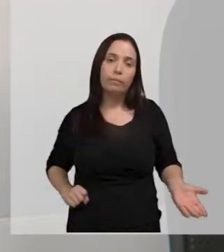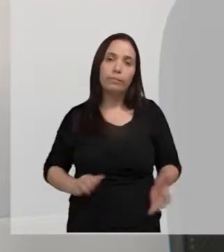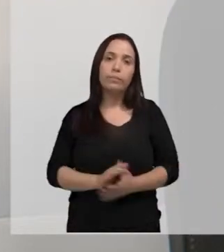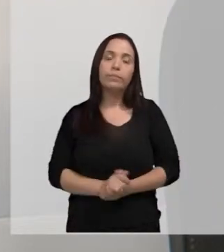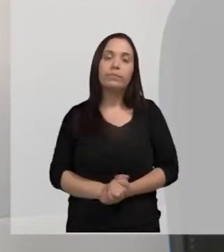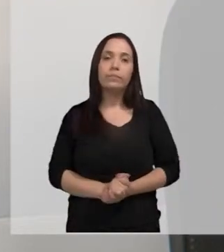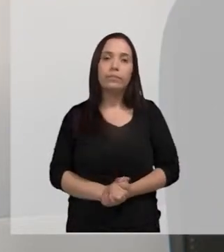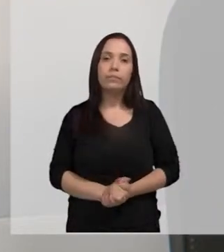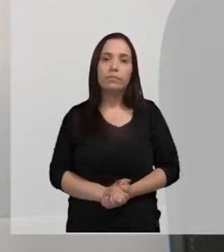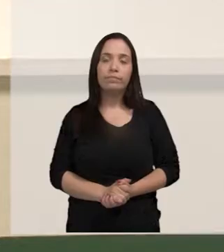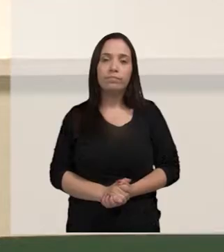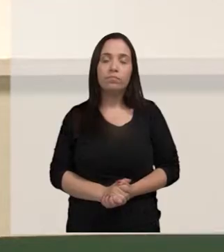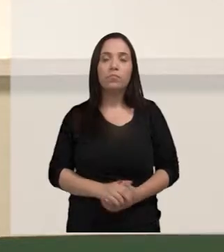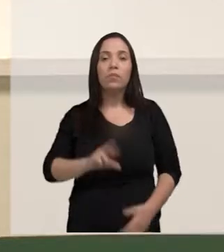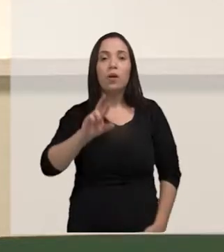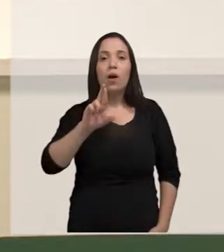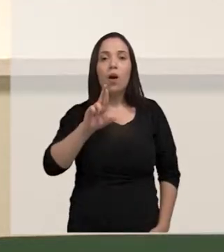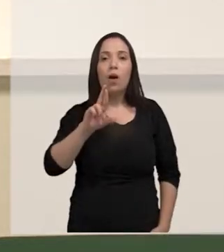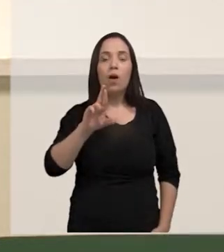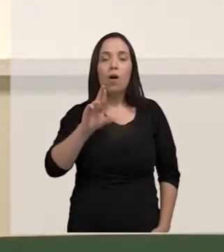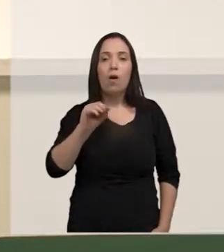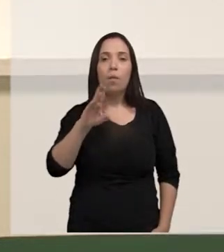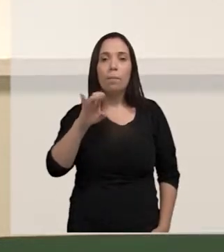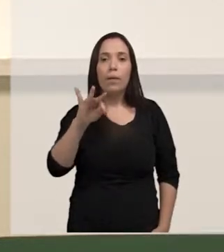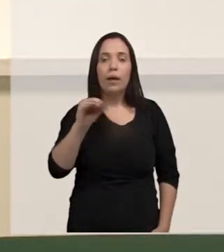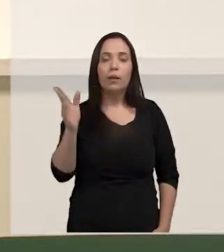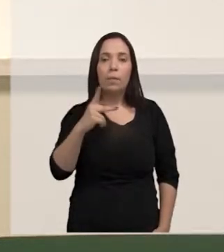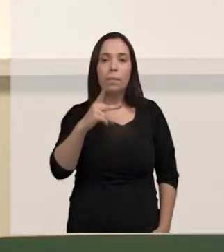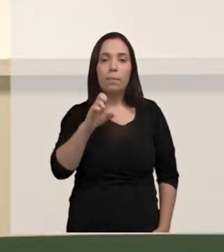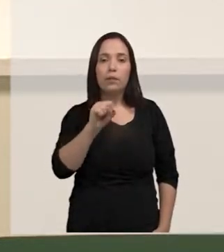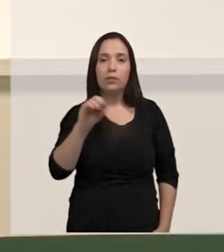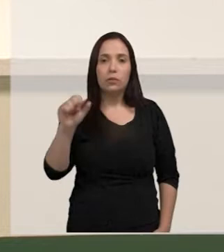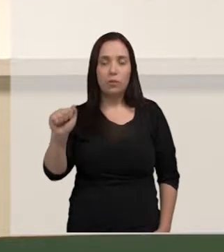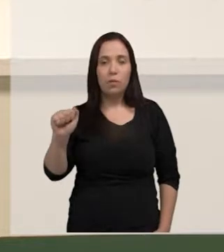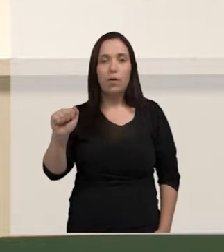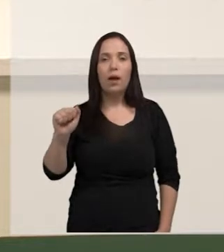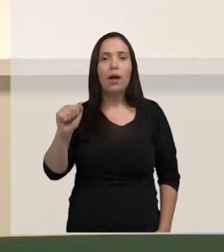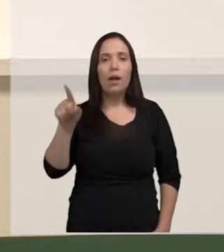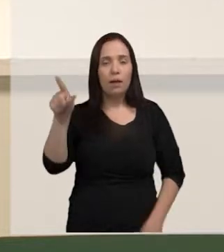Eu também acho. O Roberto Pessoa, graças a Deus, ele se elege, mas eu